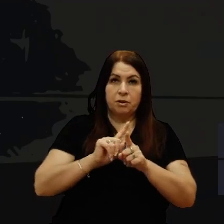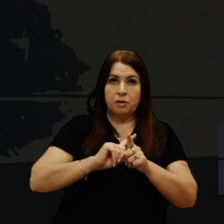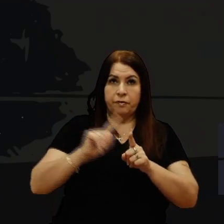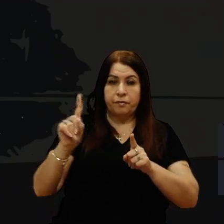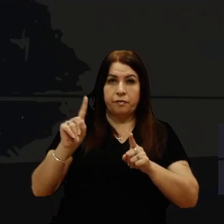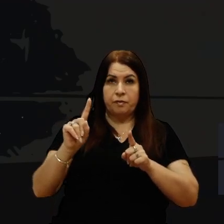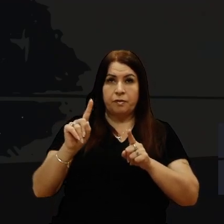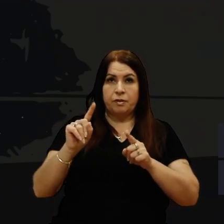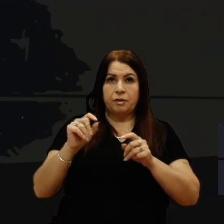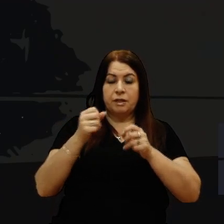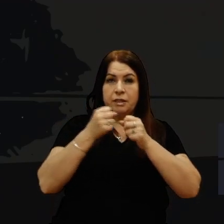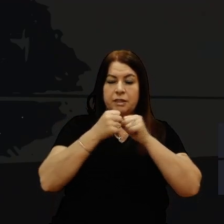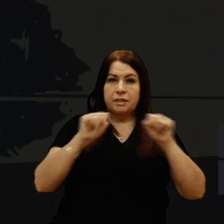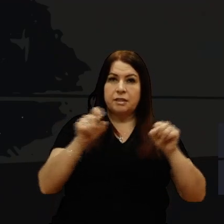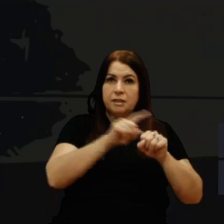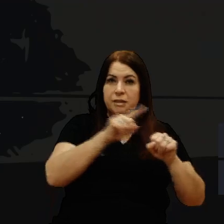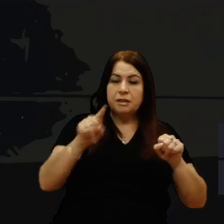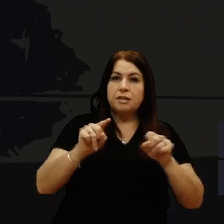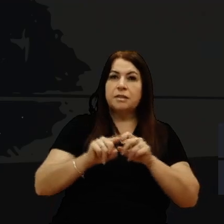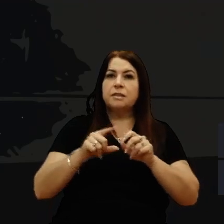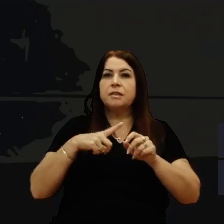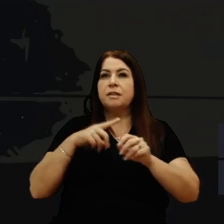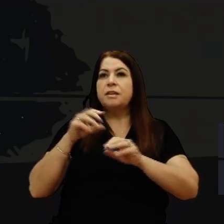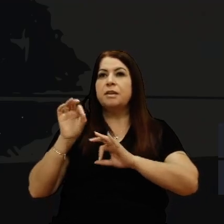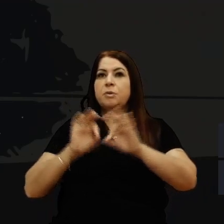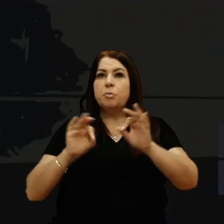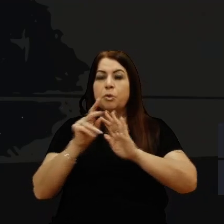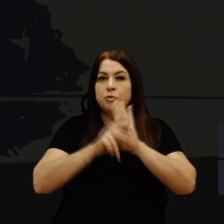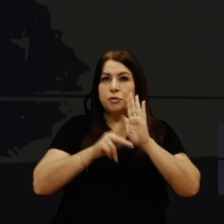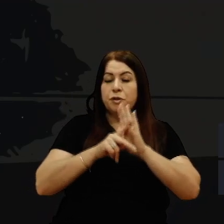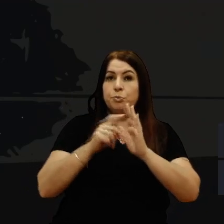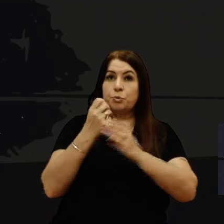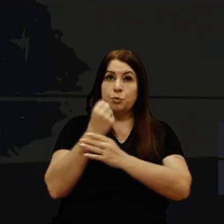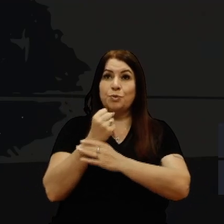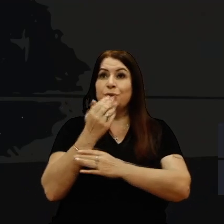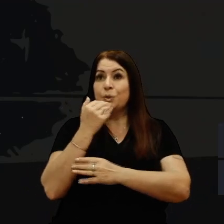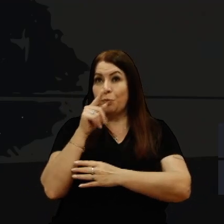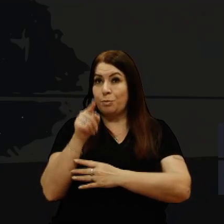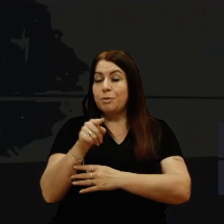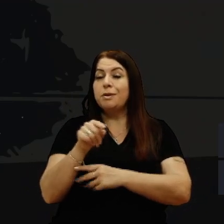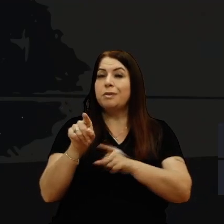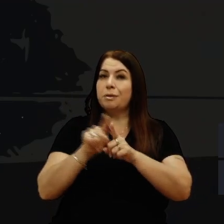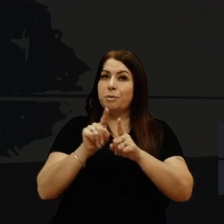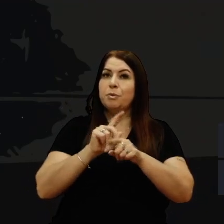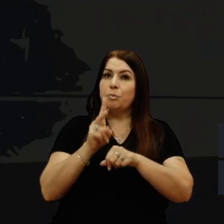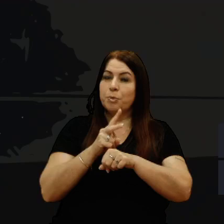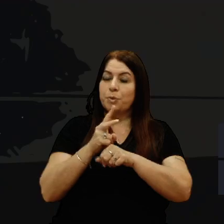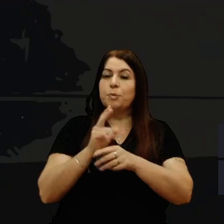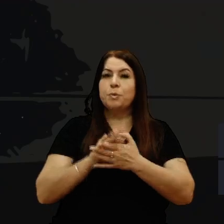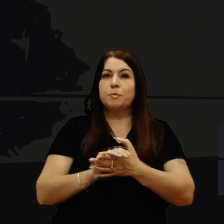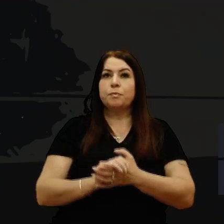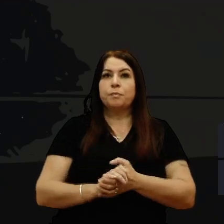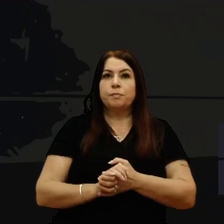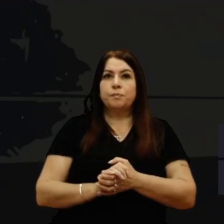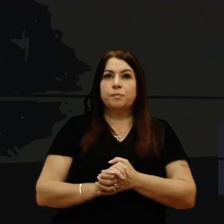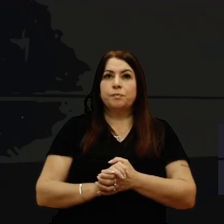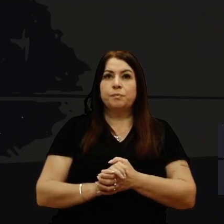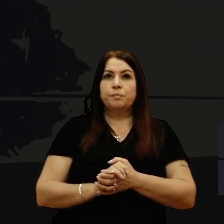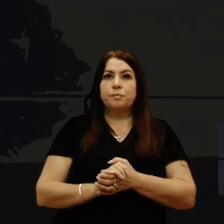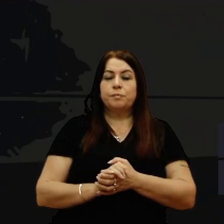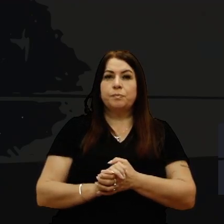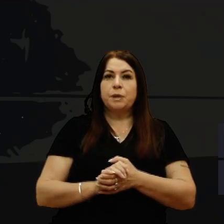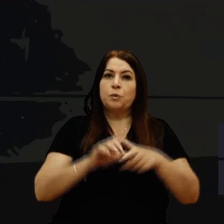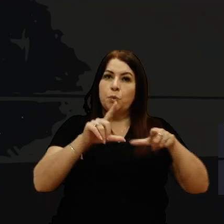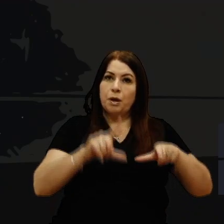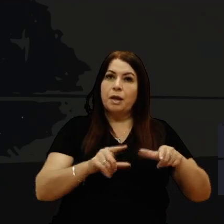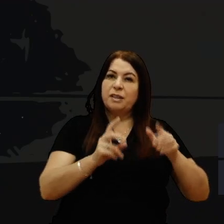nas secretarias, pegamos projetos, como da segurança alimentar, fomos em busca lá do Banco de